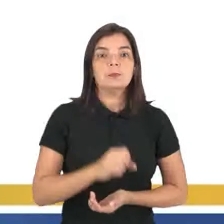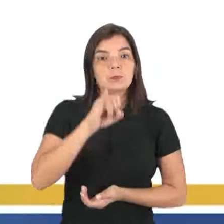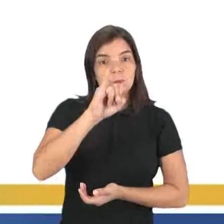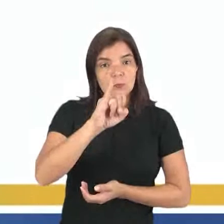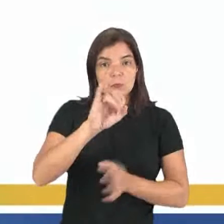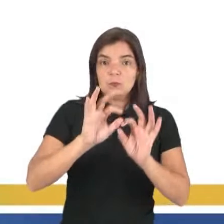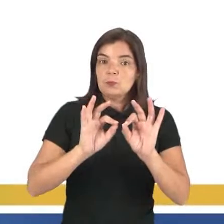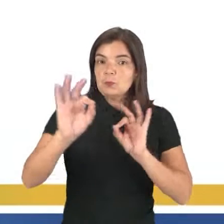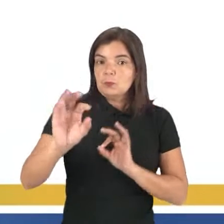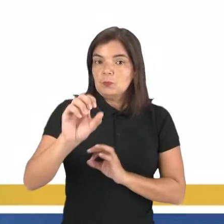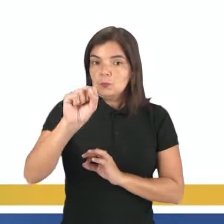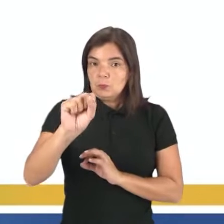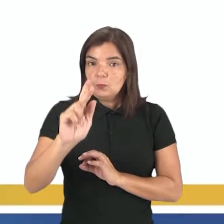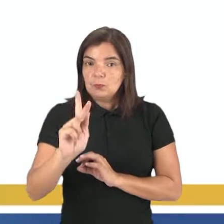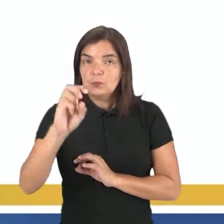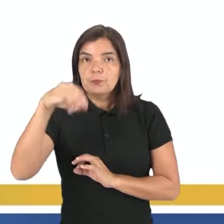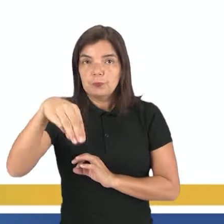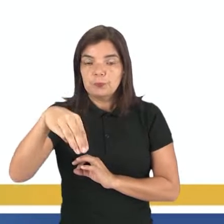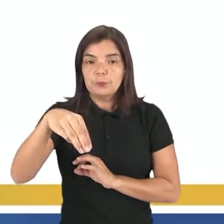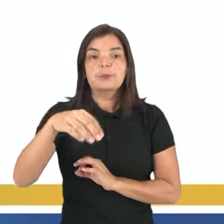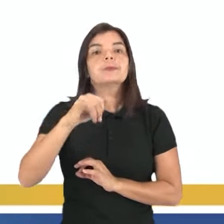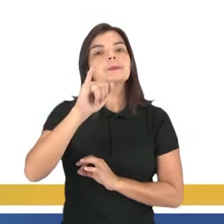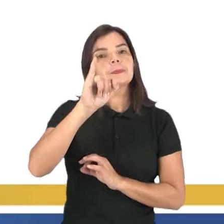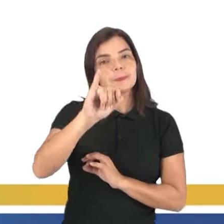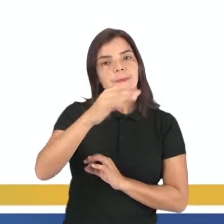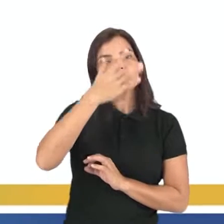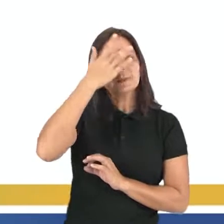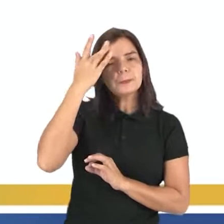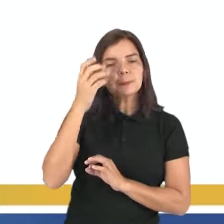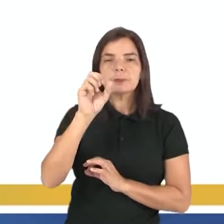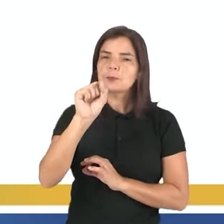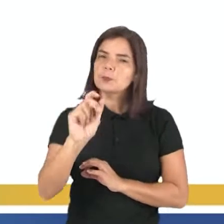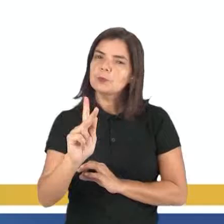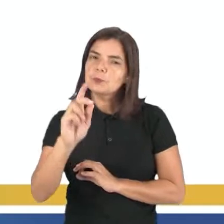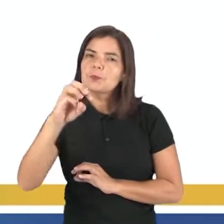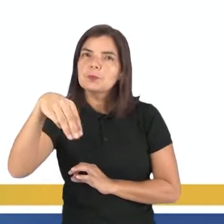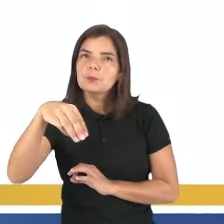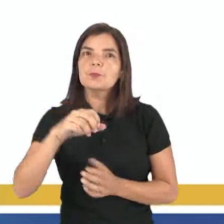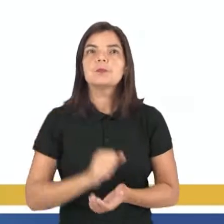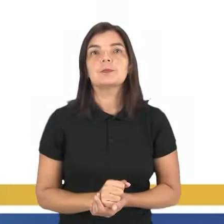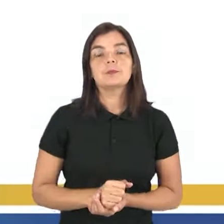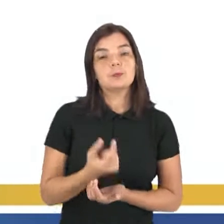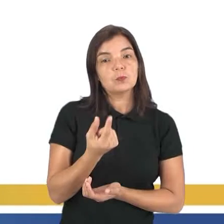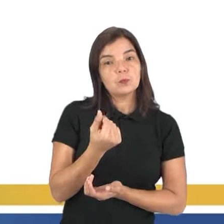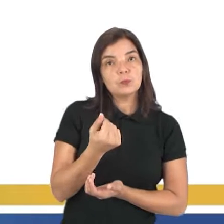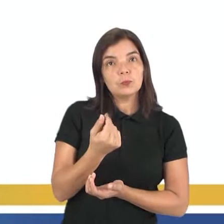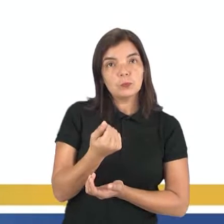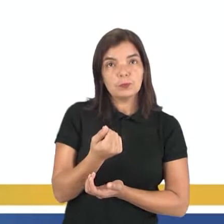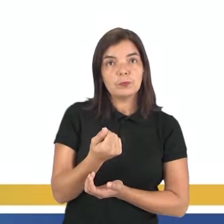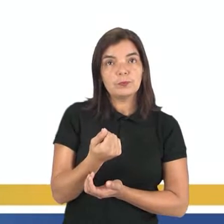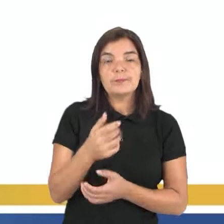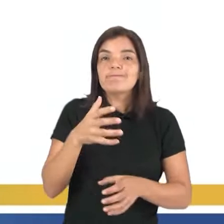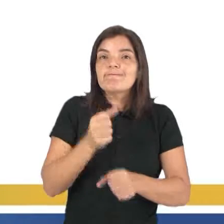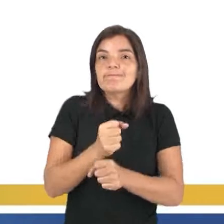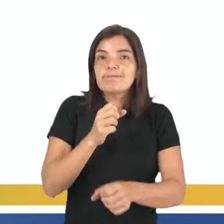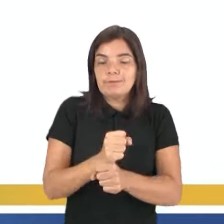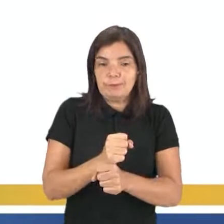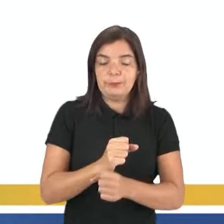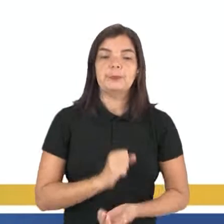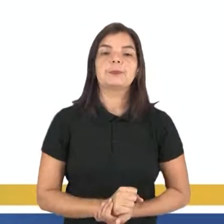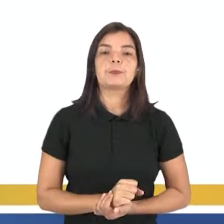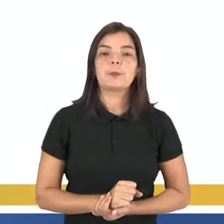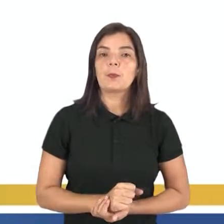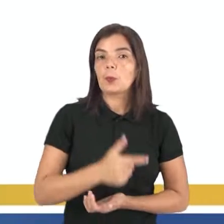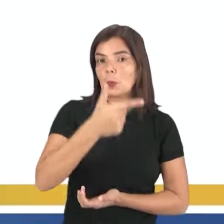a distância for de 8 km, ou seja, um passageiro solicitar uma corrida de 8 km, o valor da corrida fica calculado